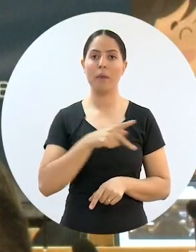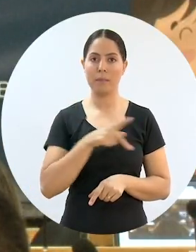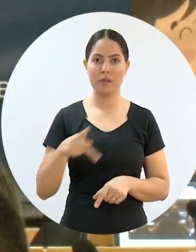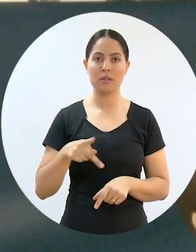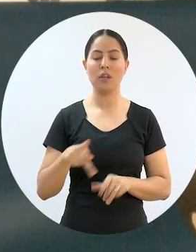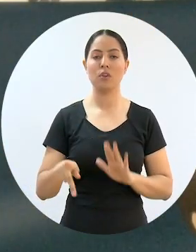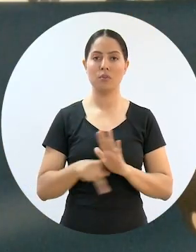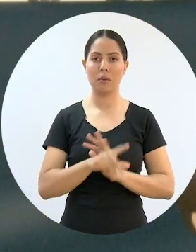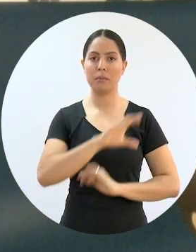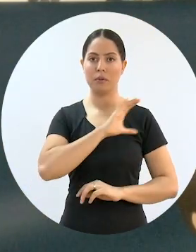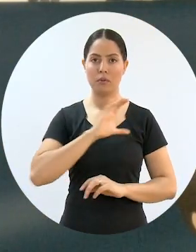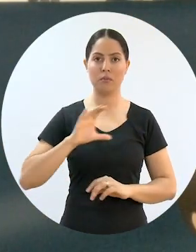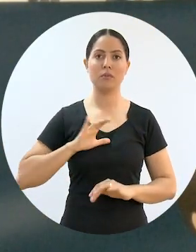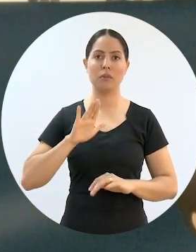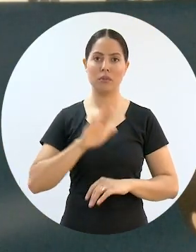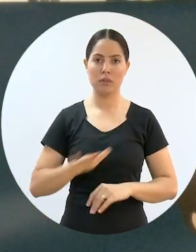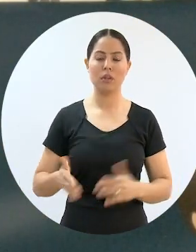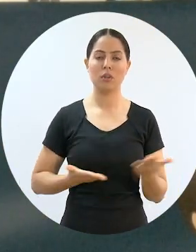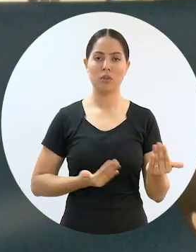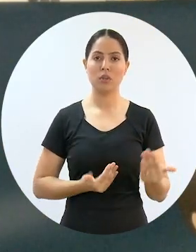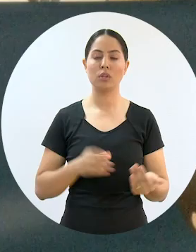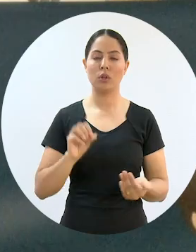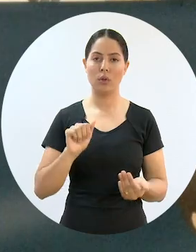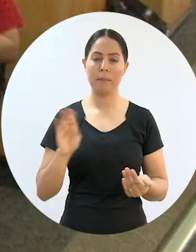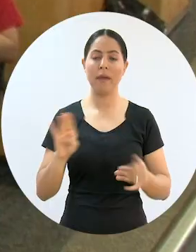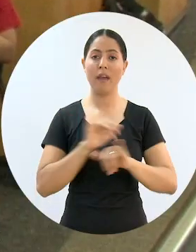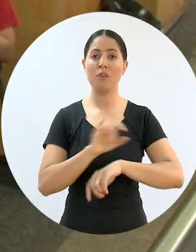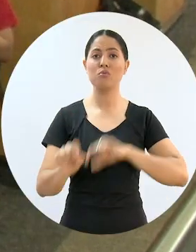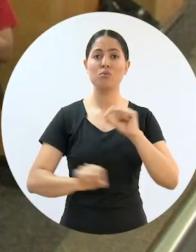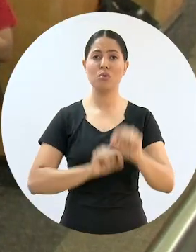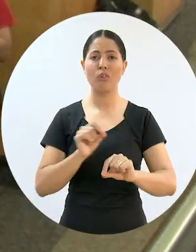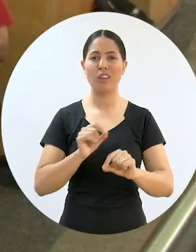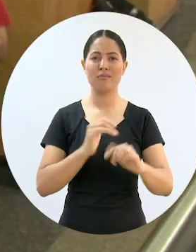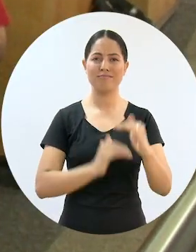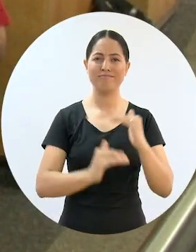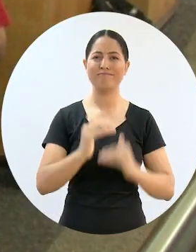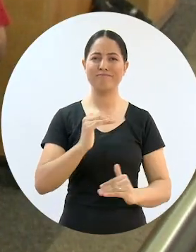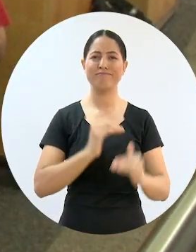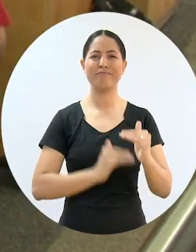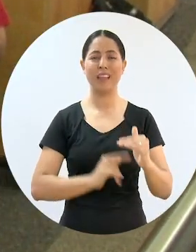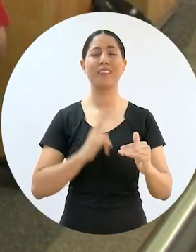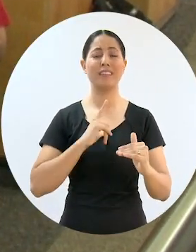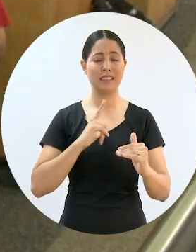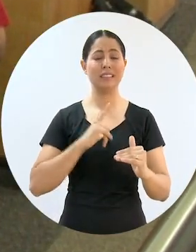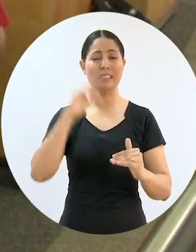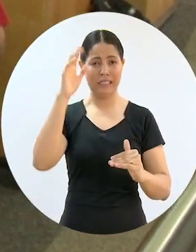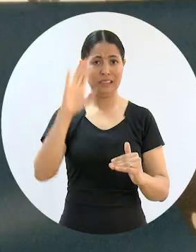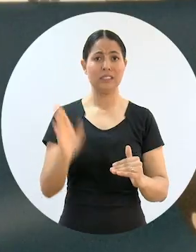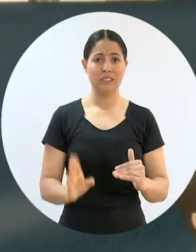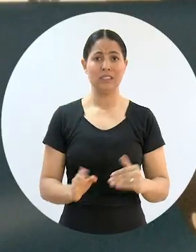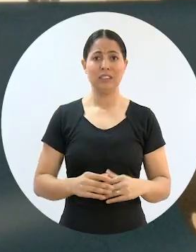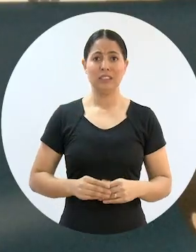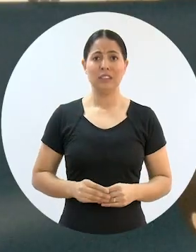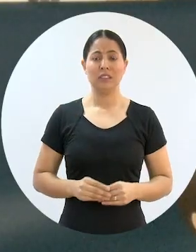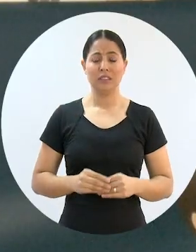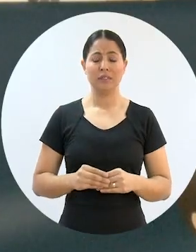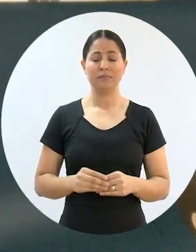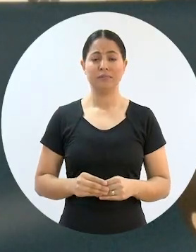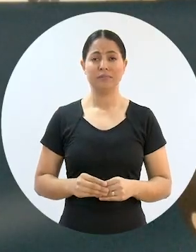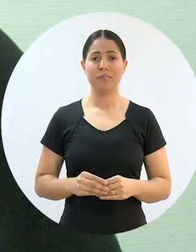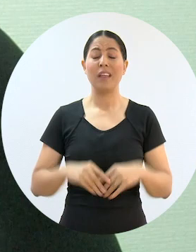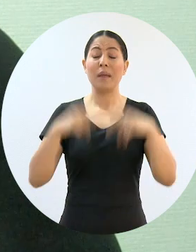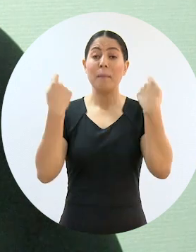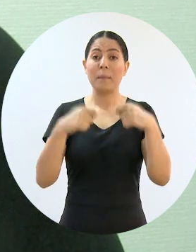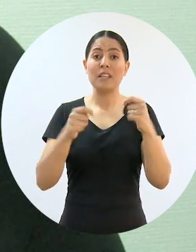da Criança e do Adolescente da OAB Nacional, alertou para os retrocessos que a pauta vem sofrendo no